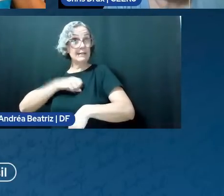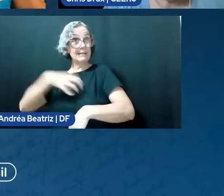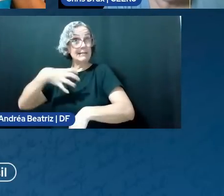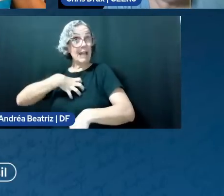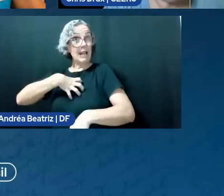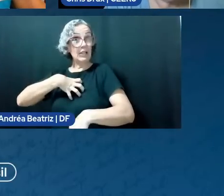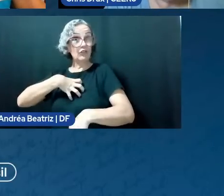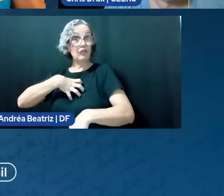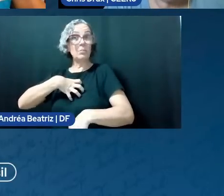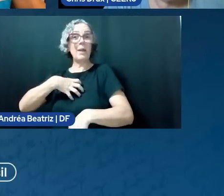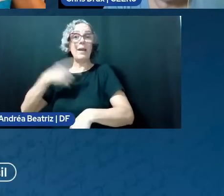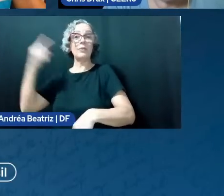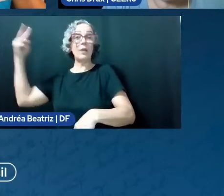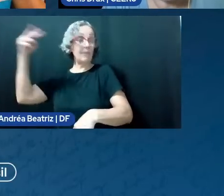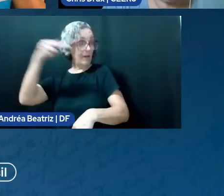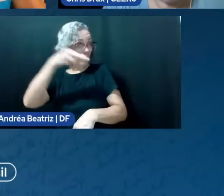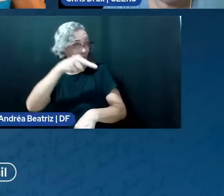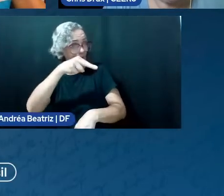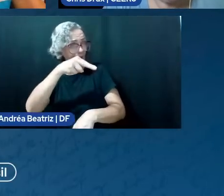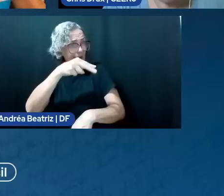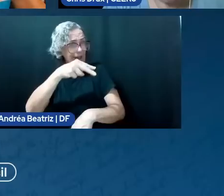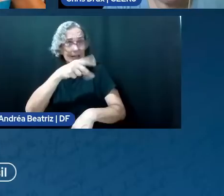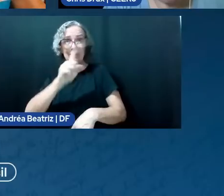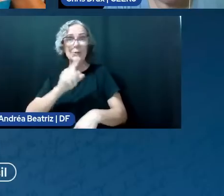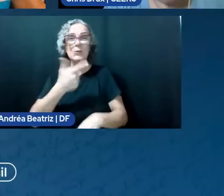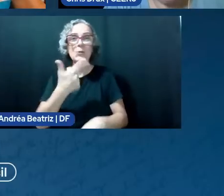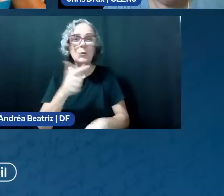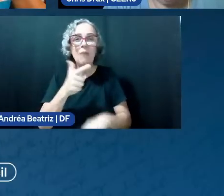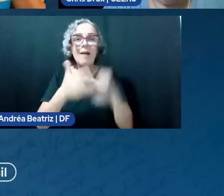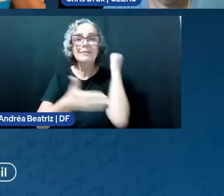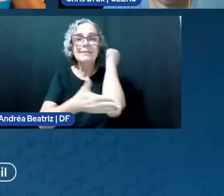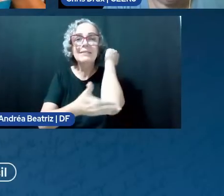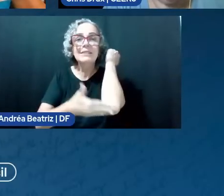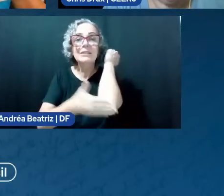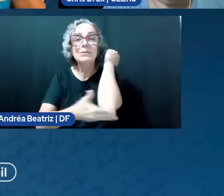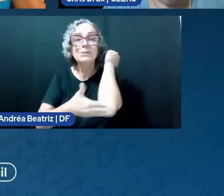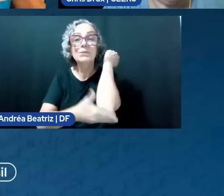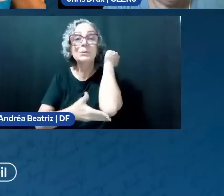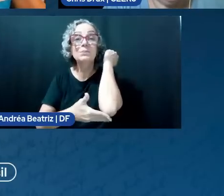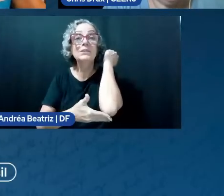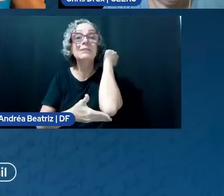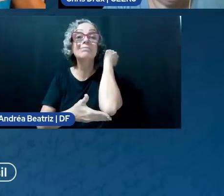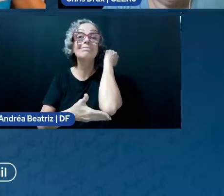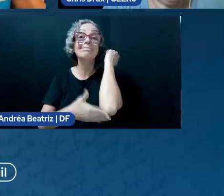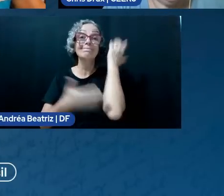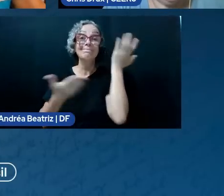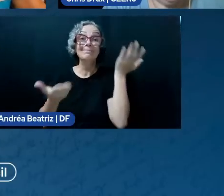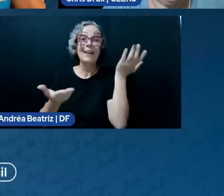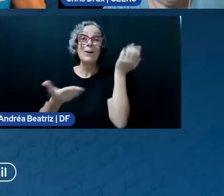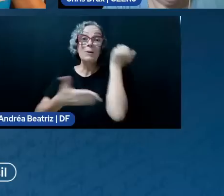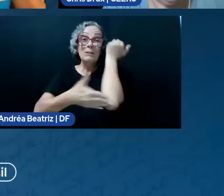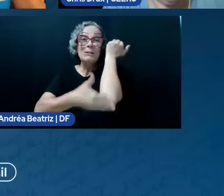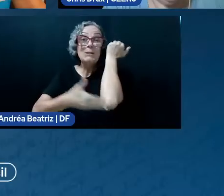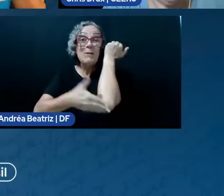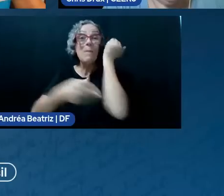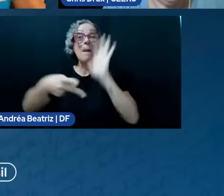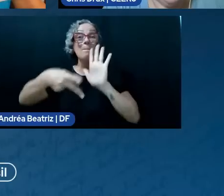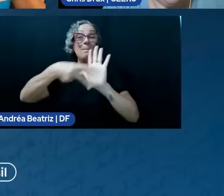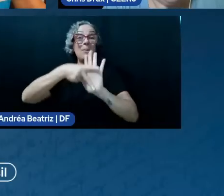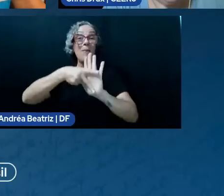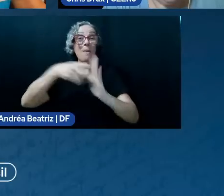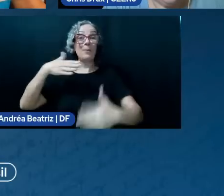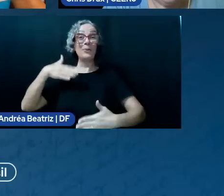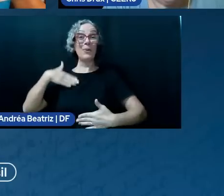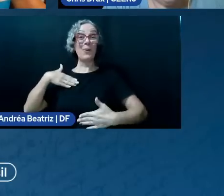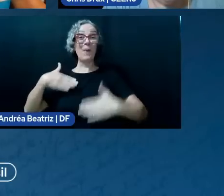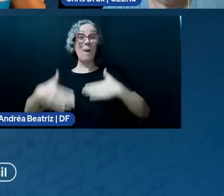não vai sentir ciúme, né? Então, esse ciúme, que é alguma coisa mais carnal, pode se misturar